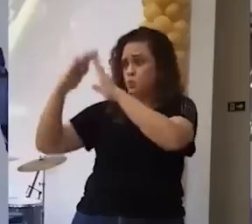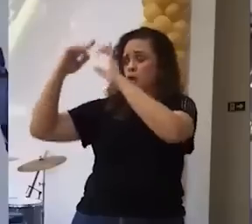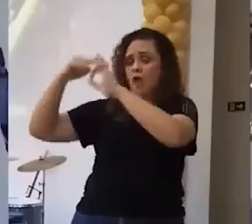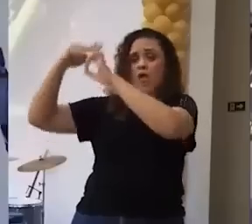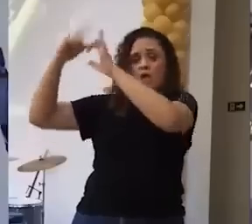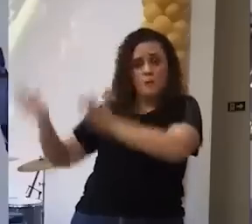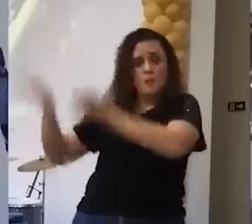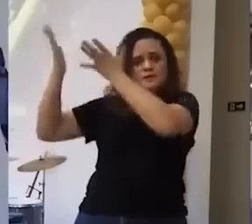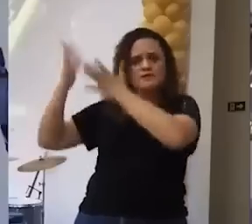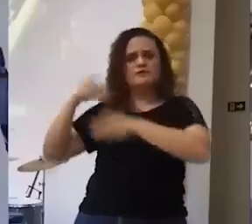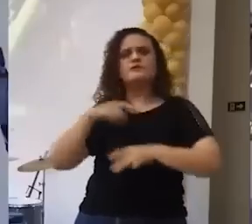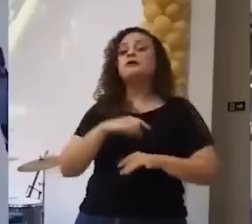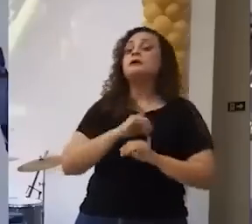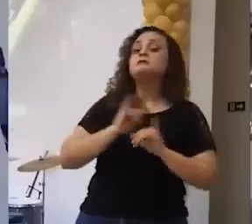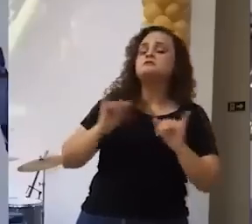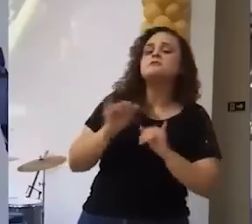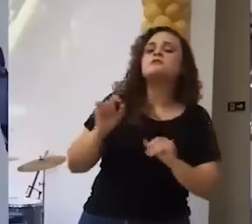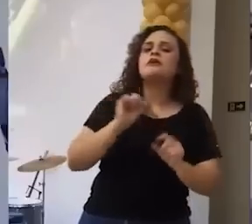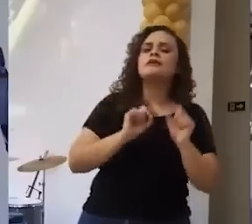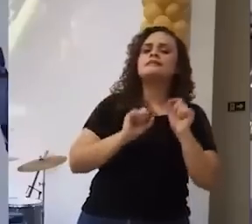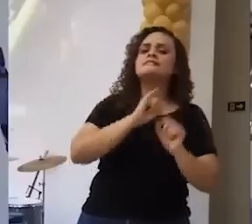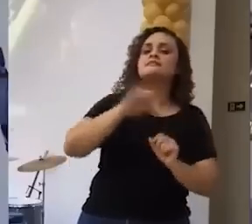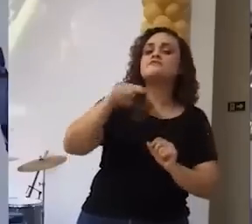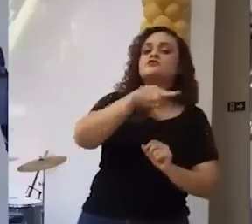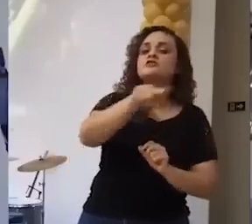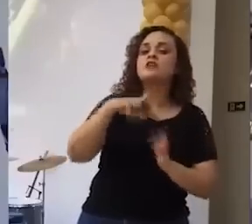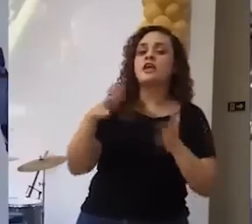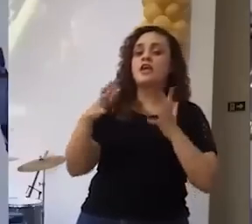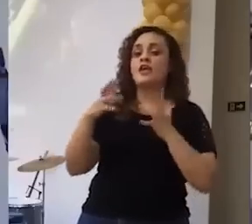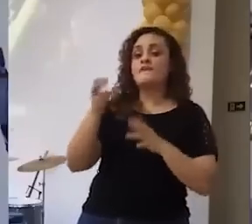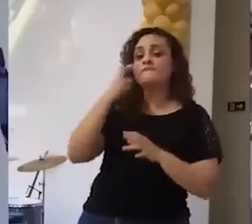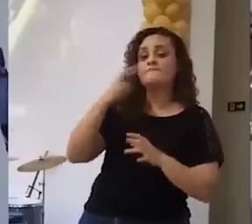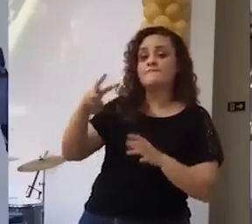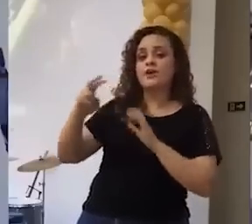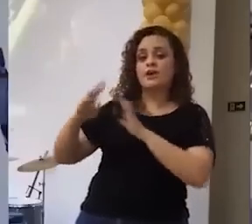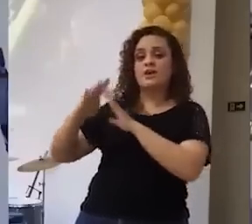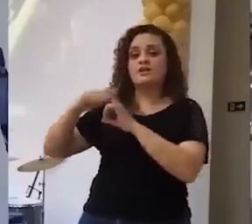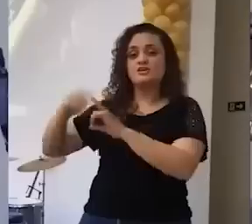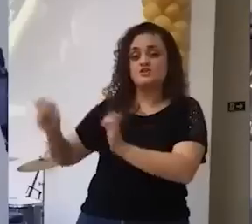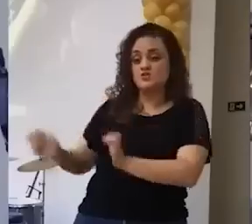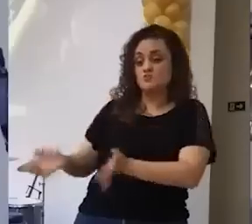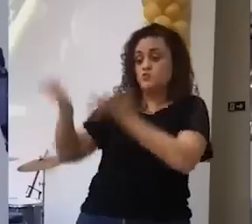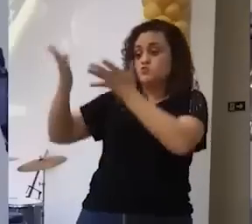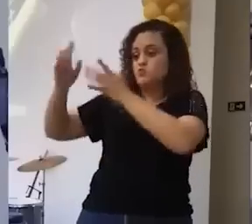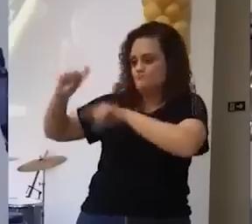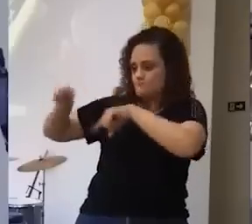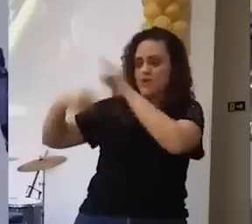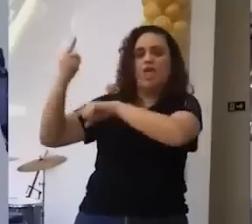ver a igreja crescer? Bote os pastores na cadeia e a igreja crescerá.